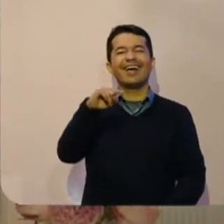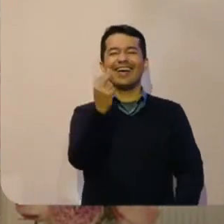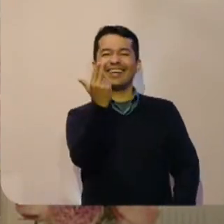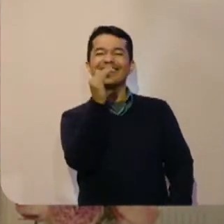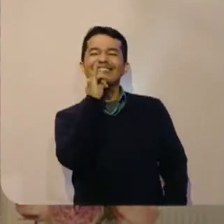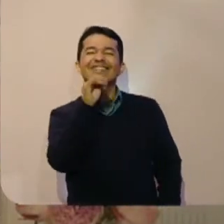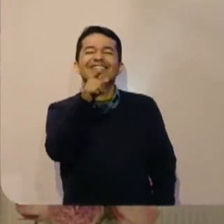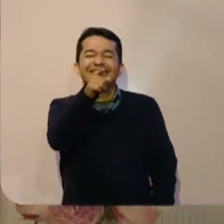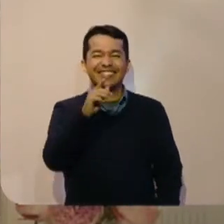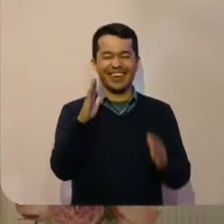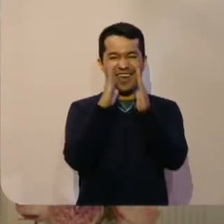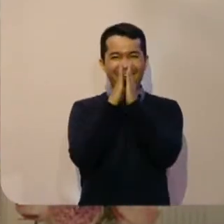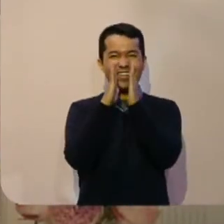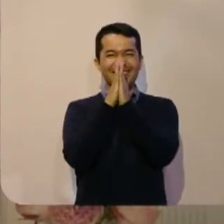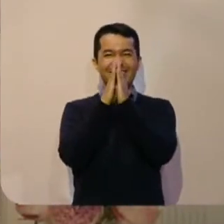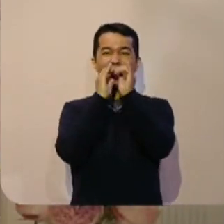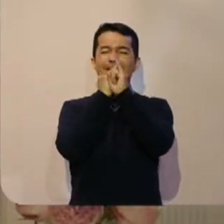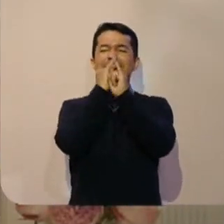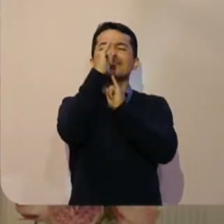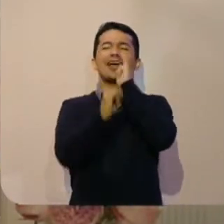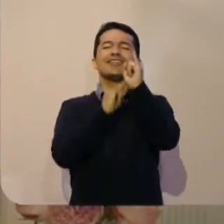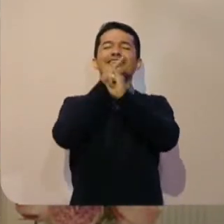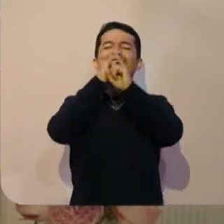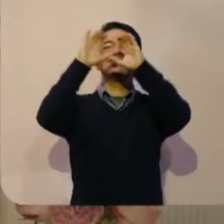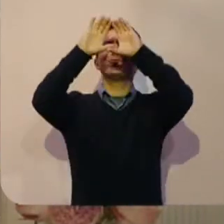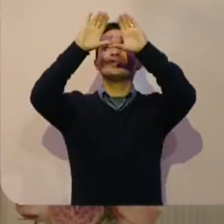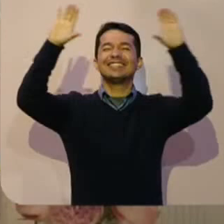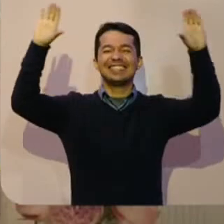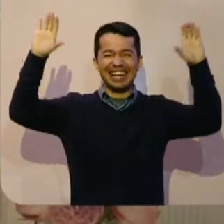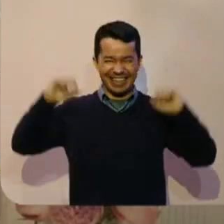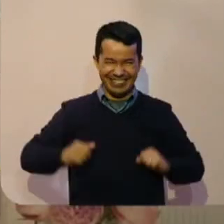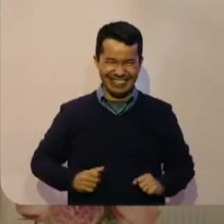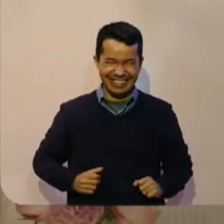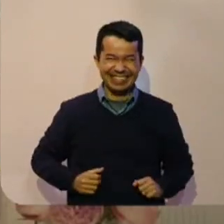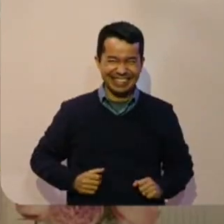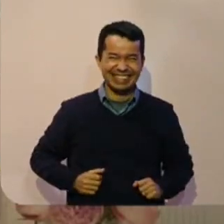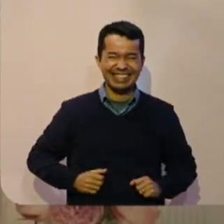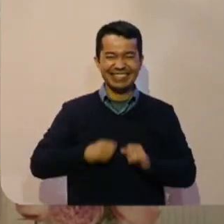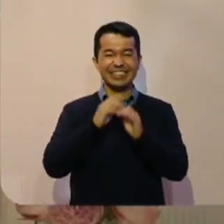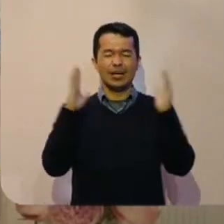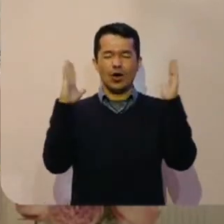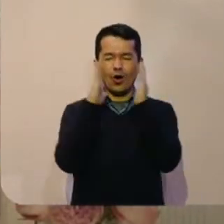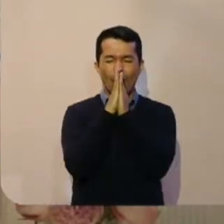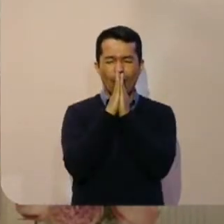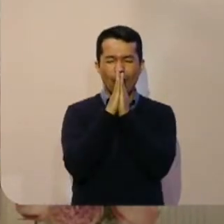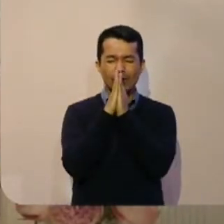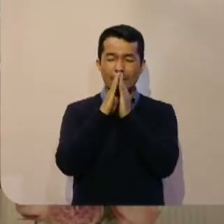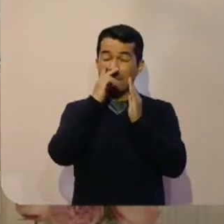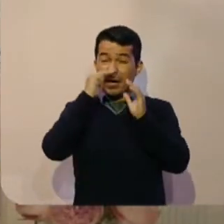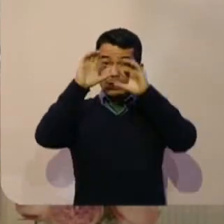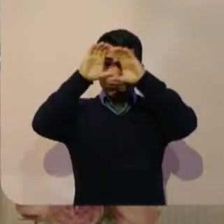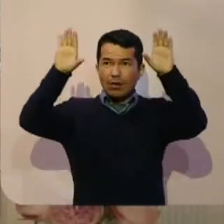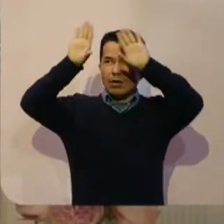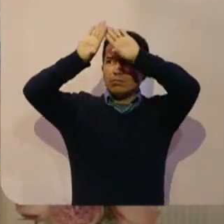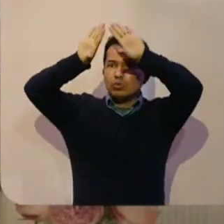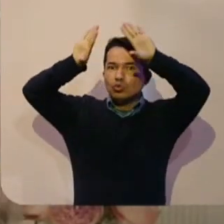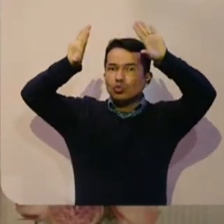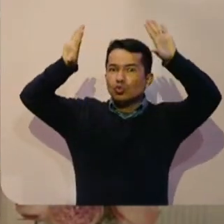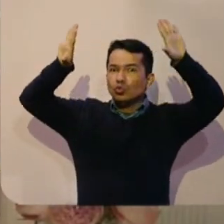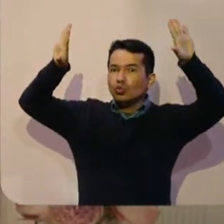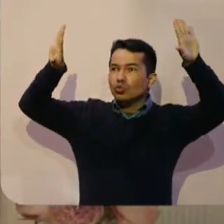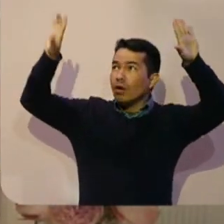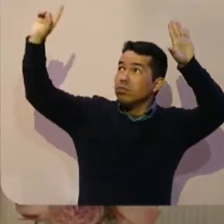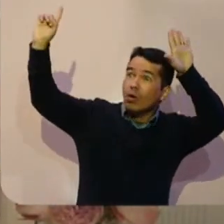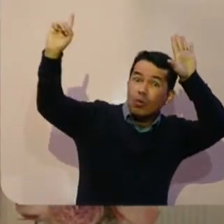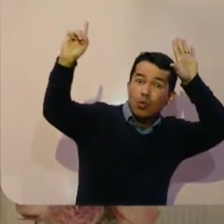acessando o conhecimento, a sabedoria do universo todo. Mas não apenas o conhecimento no sentido de